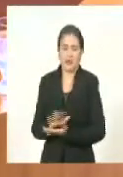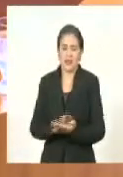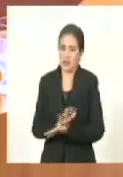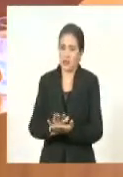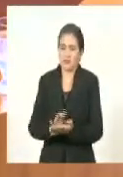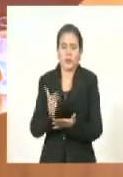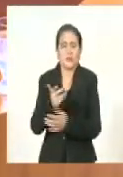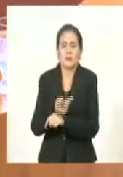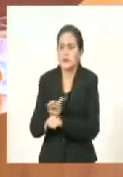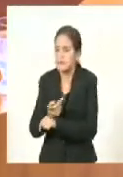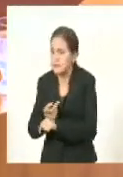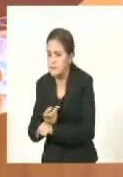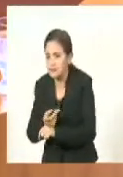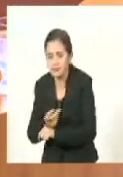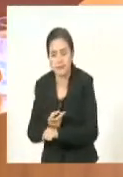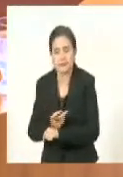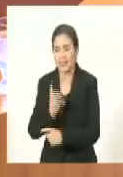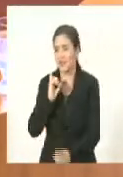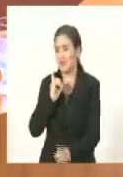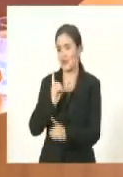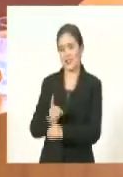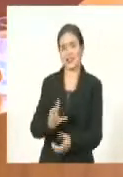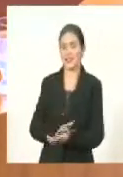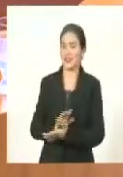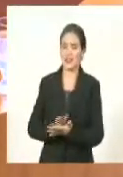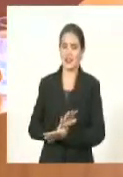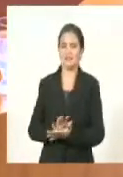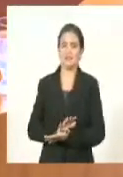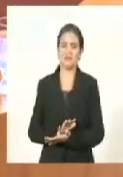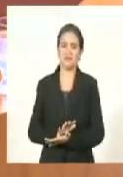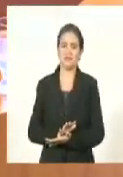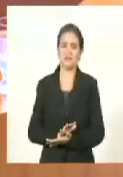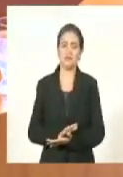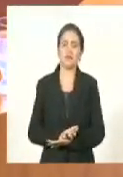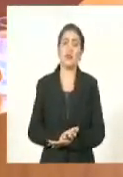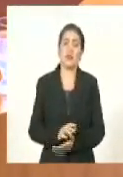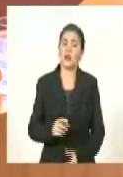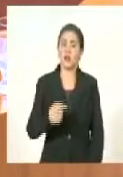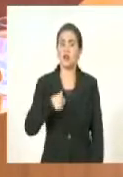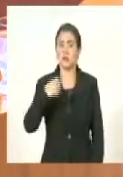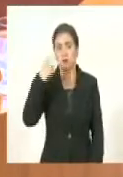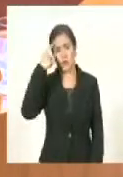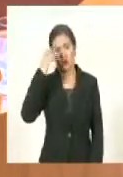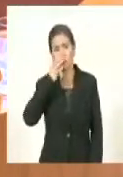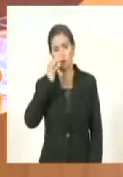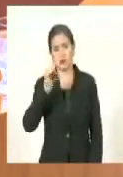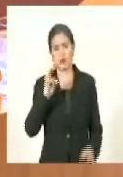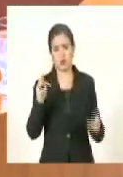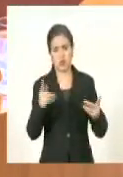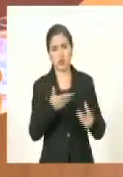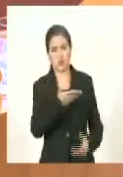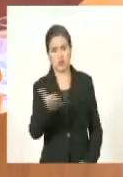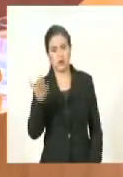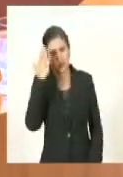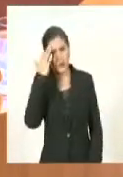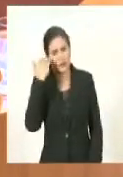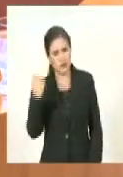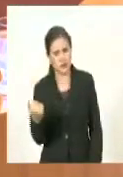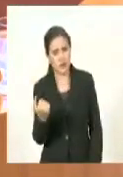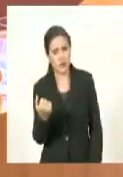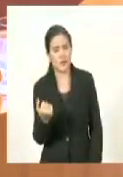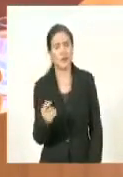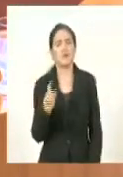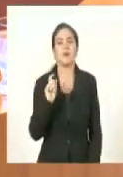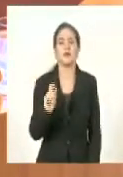a lei de transparência, para aqueles que não saibam, e eu tenho certeza que todos os deputados aqui nessa casa sabem disso, é